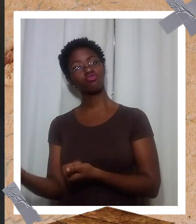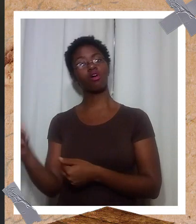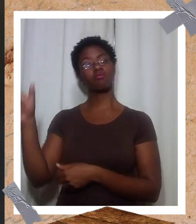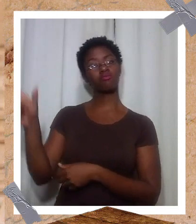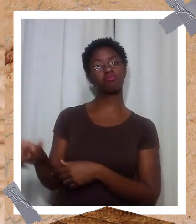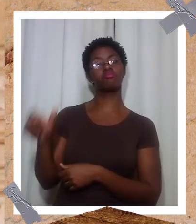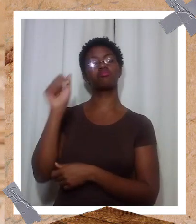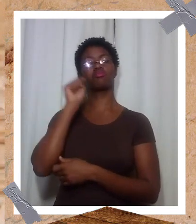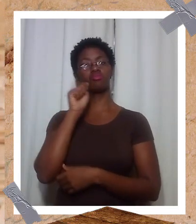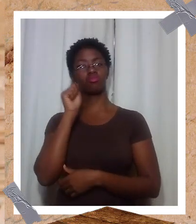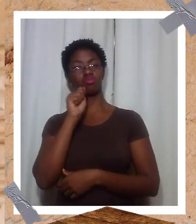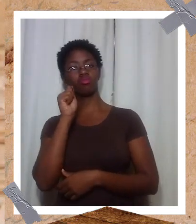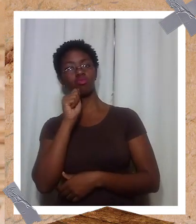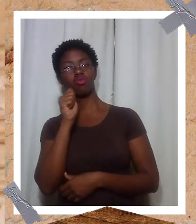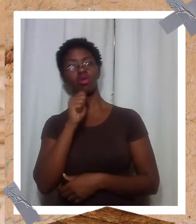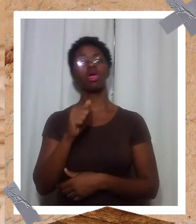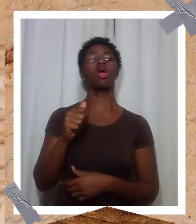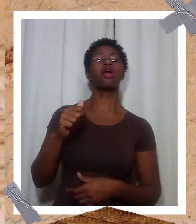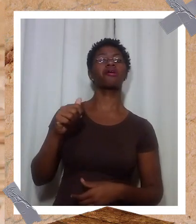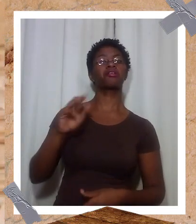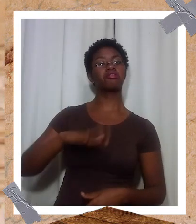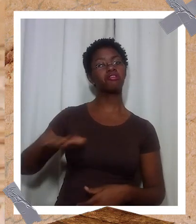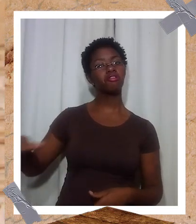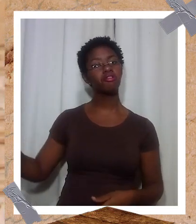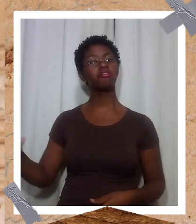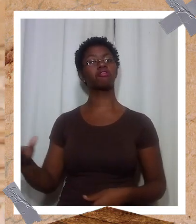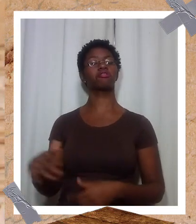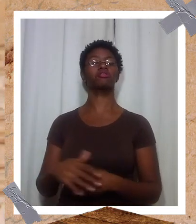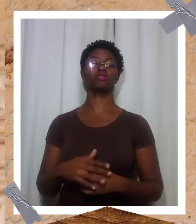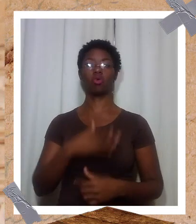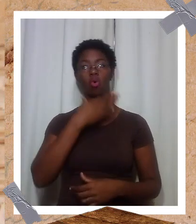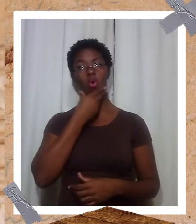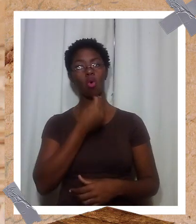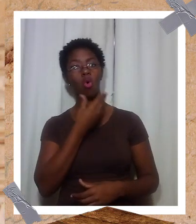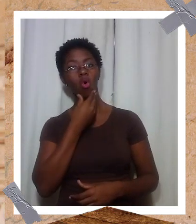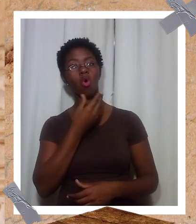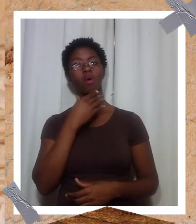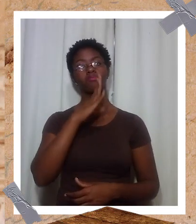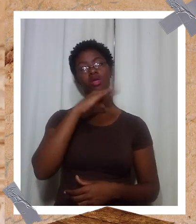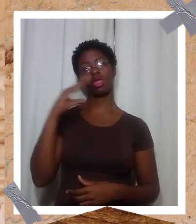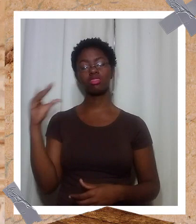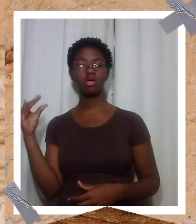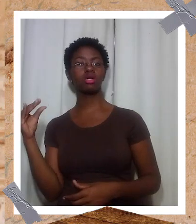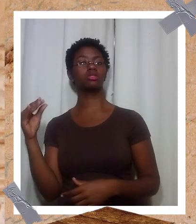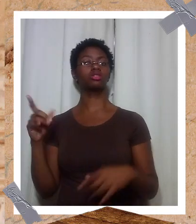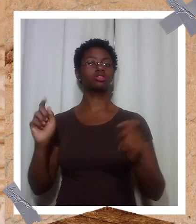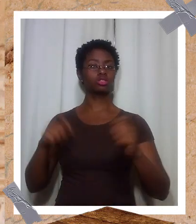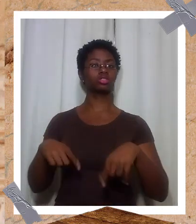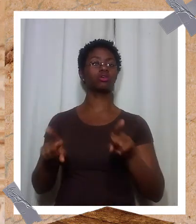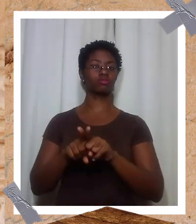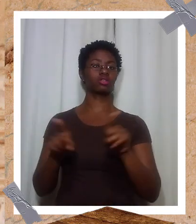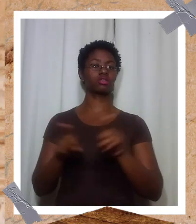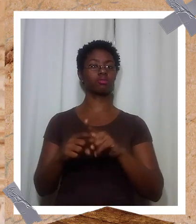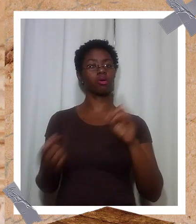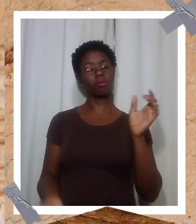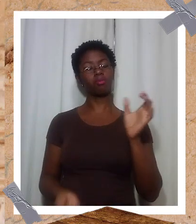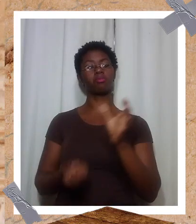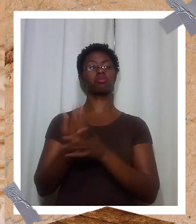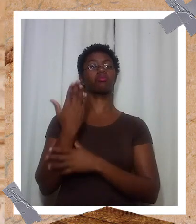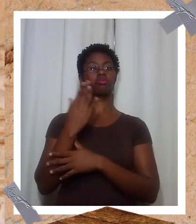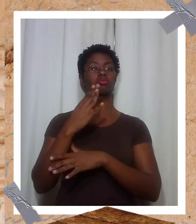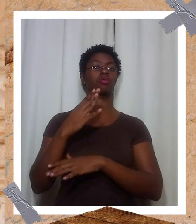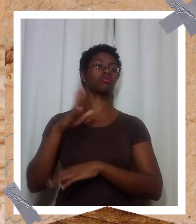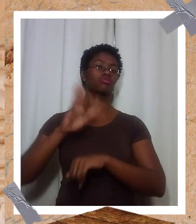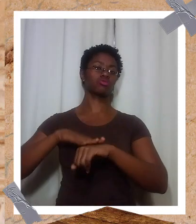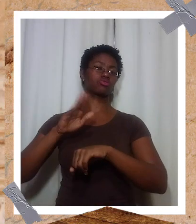mulheres, crianças, homens, adolescentes, assim, para trilhar os seus caminhos,